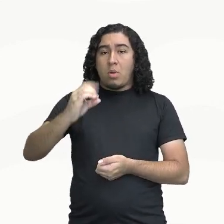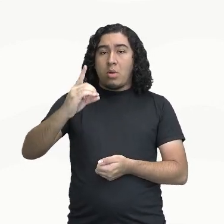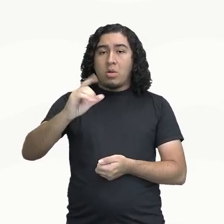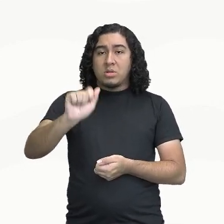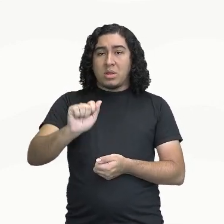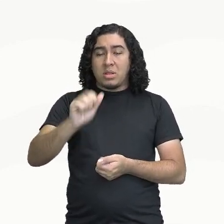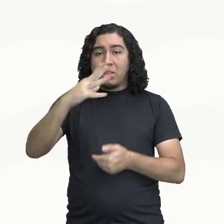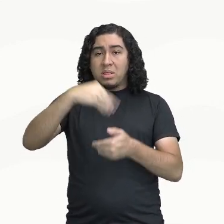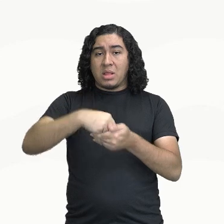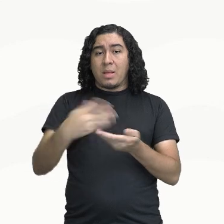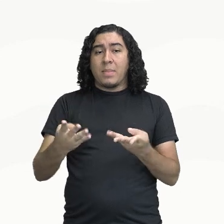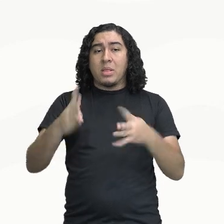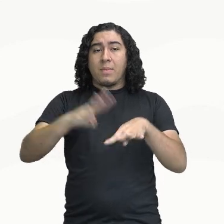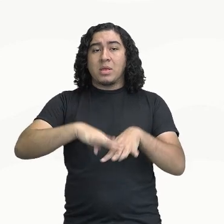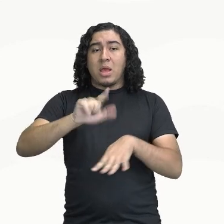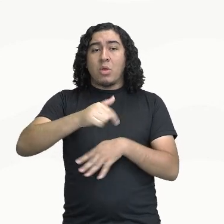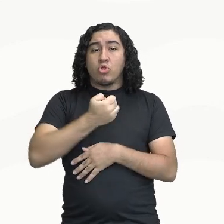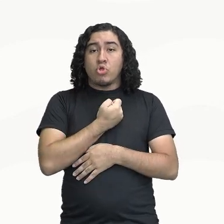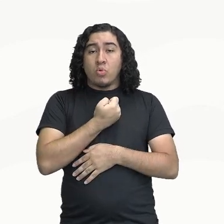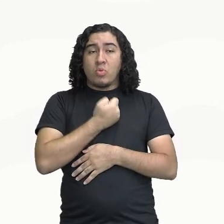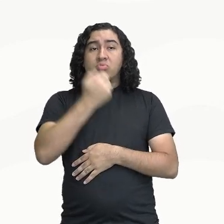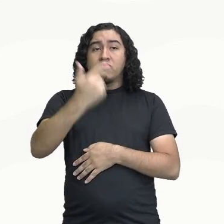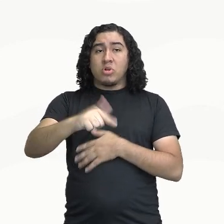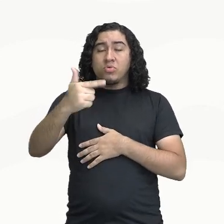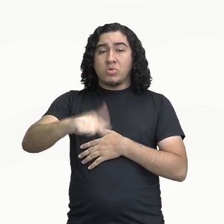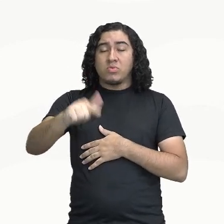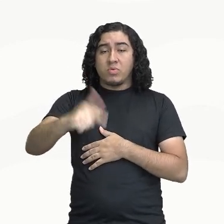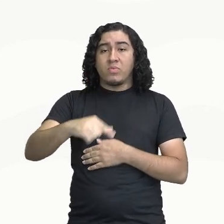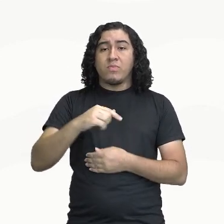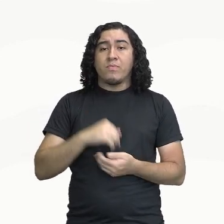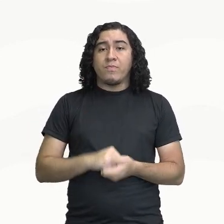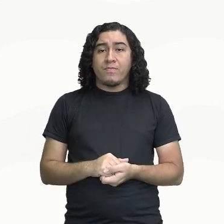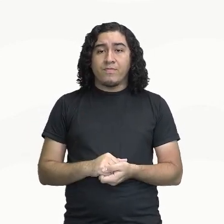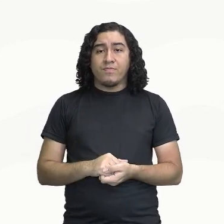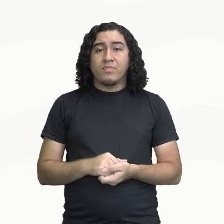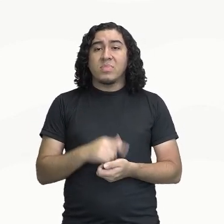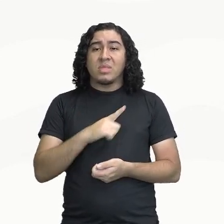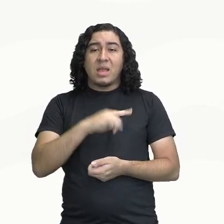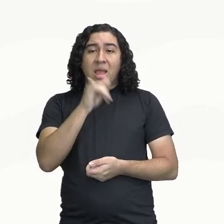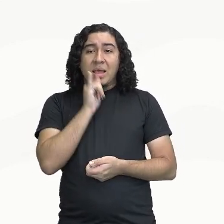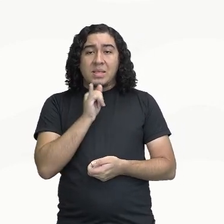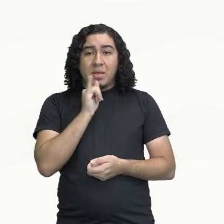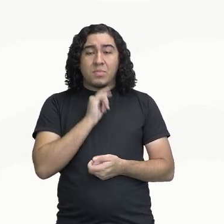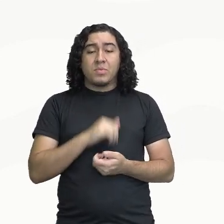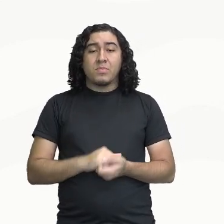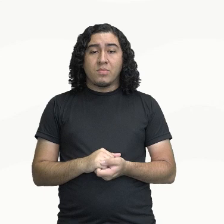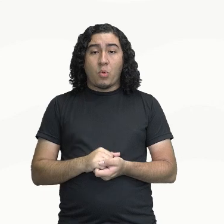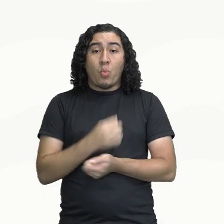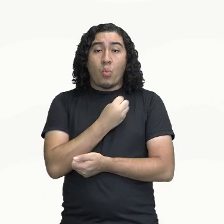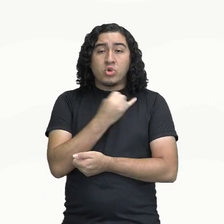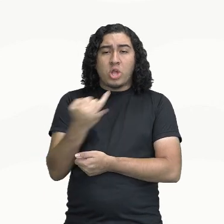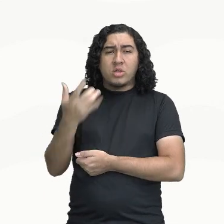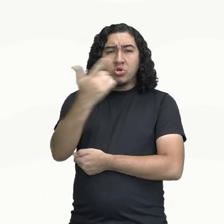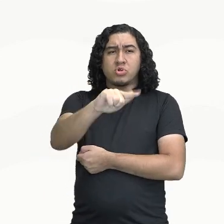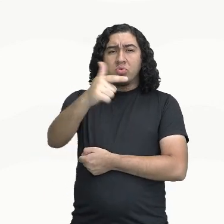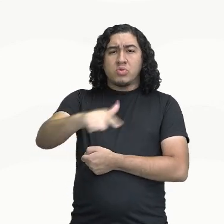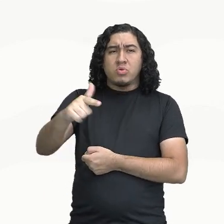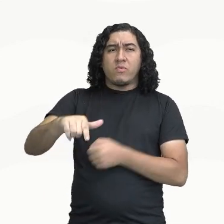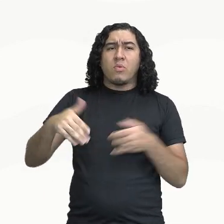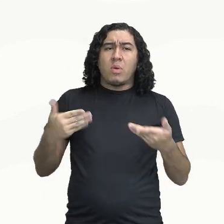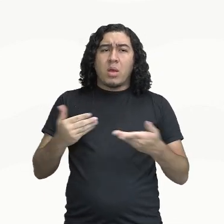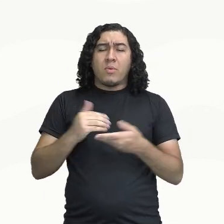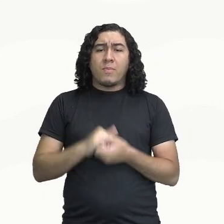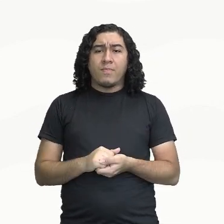aquele valor, aquele número que mais se repete. Então nós temos um exemplo aqui, ó. O valor que mais se repete